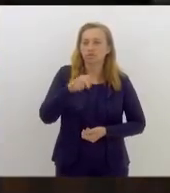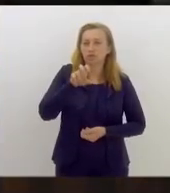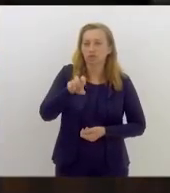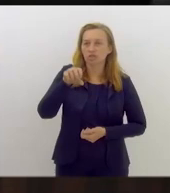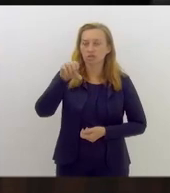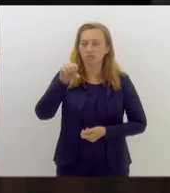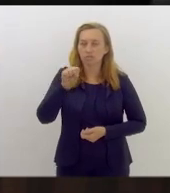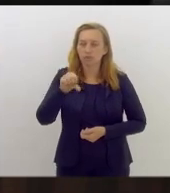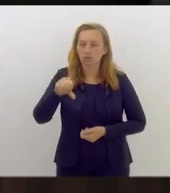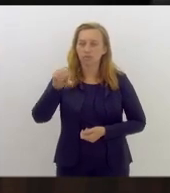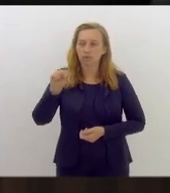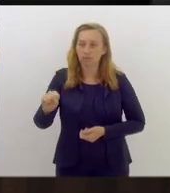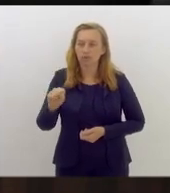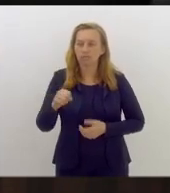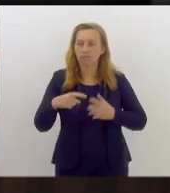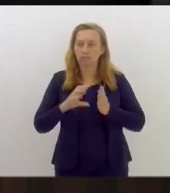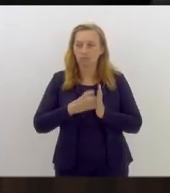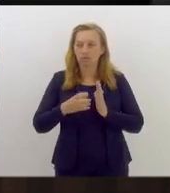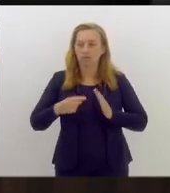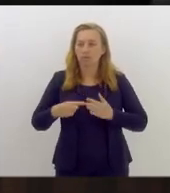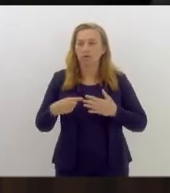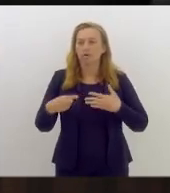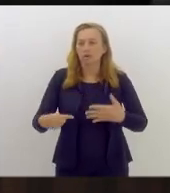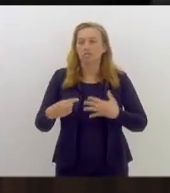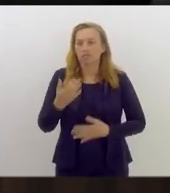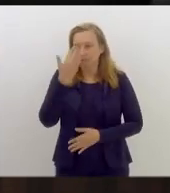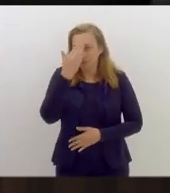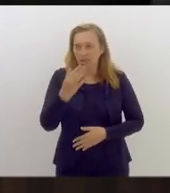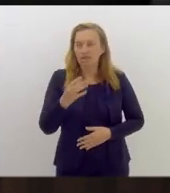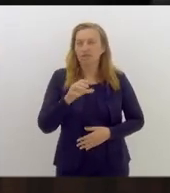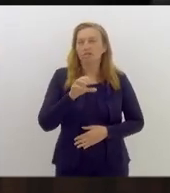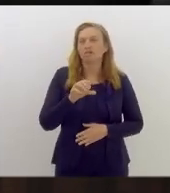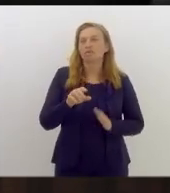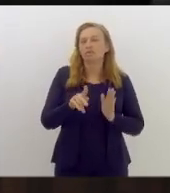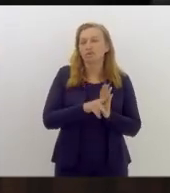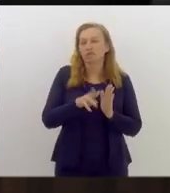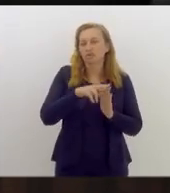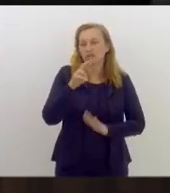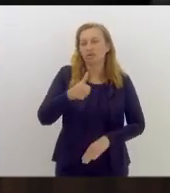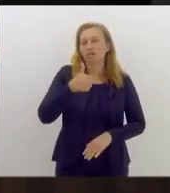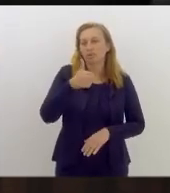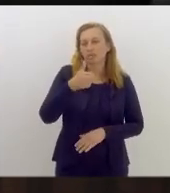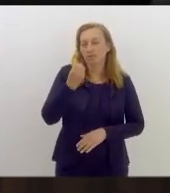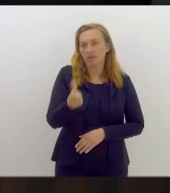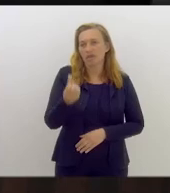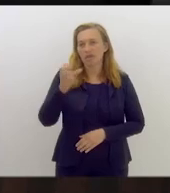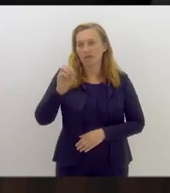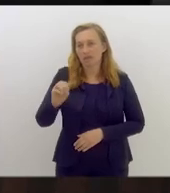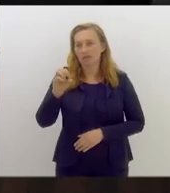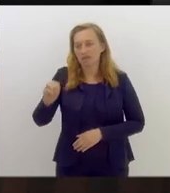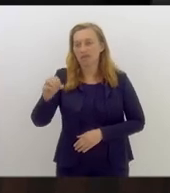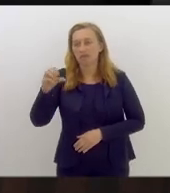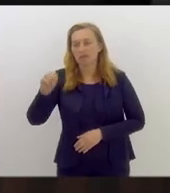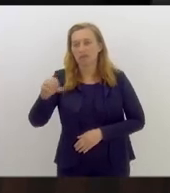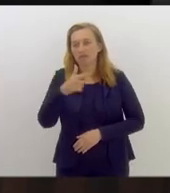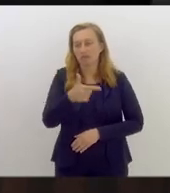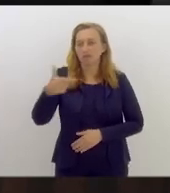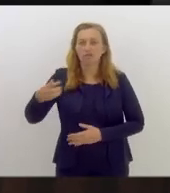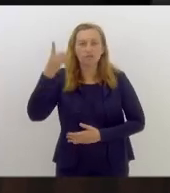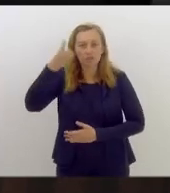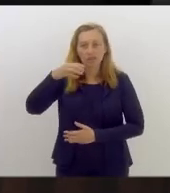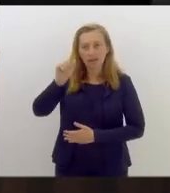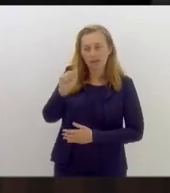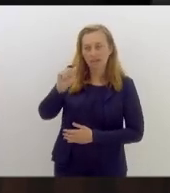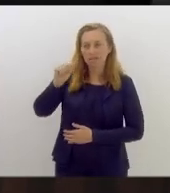1598, abstenção, PSOL. Obrigada. Projeto de resolução 600... de 22, de autoria dos deputados Alana Passos,